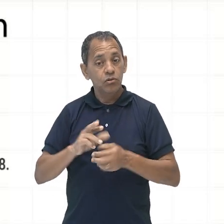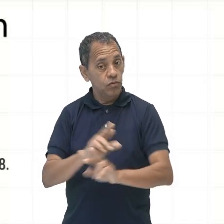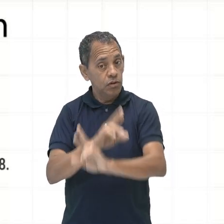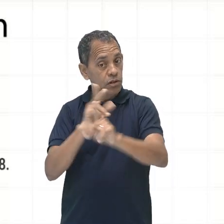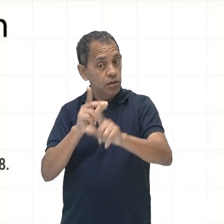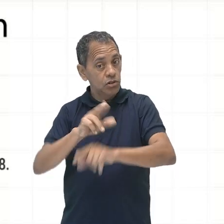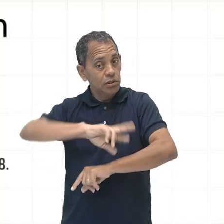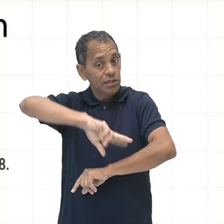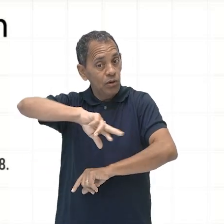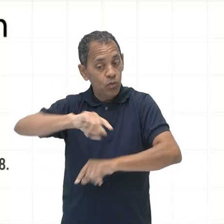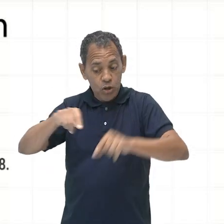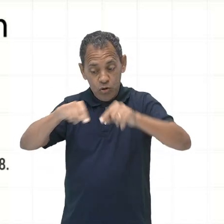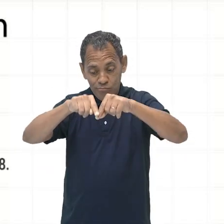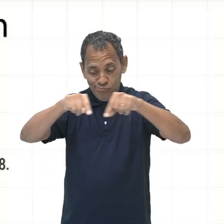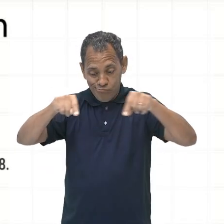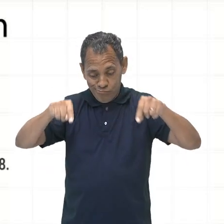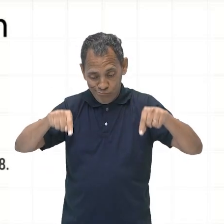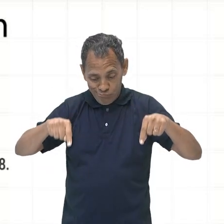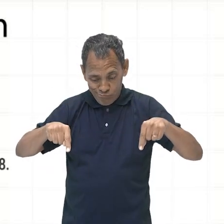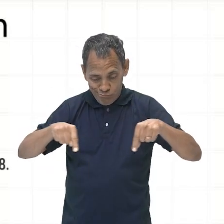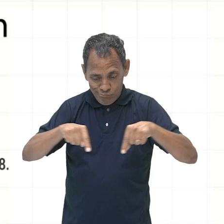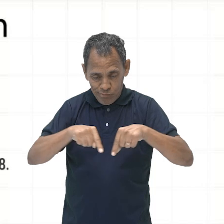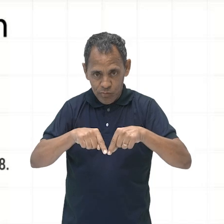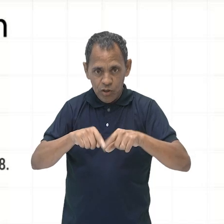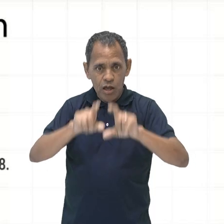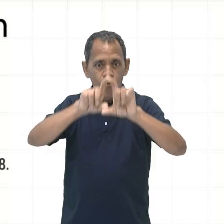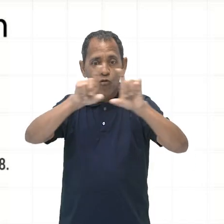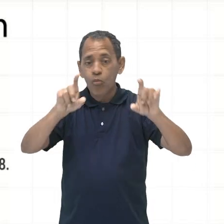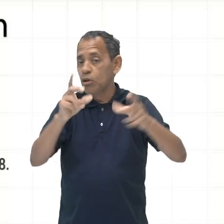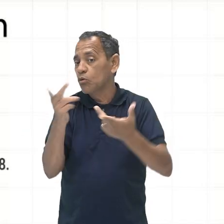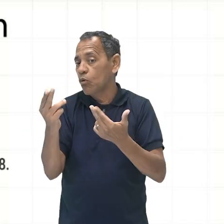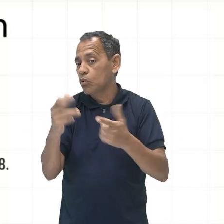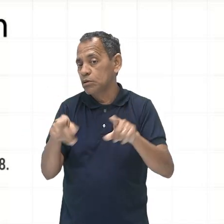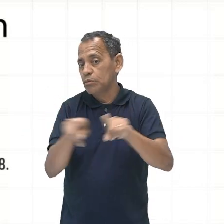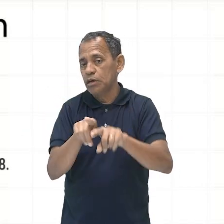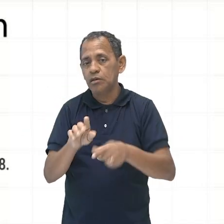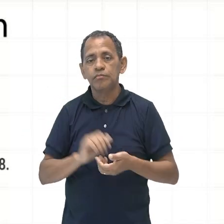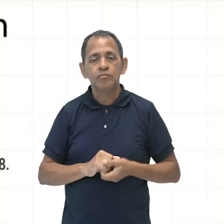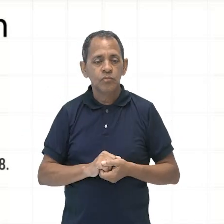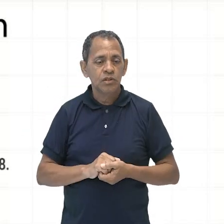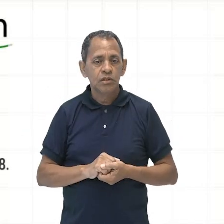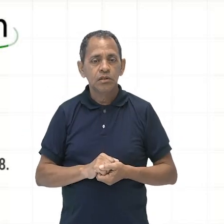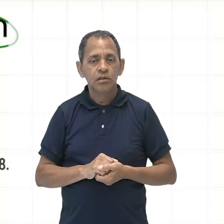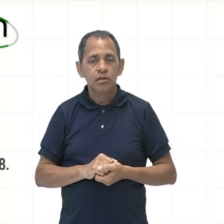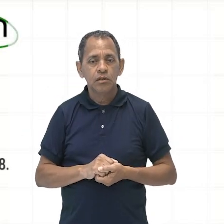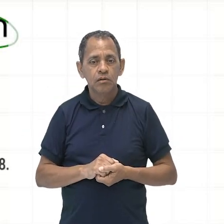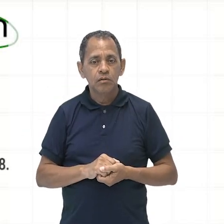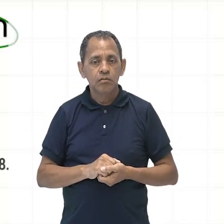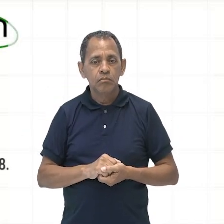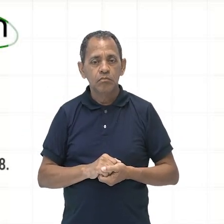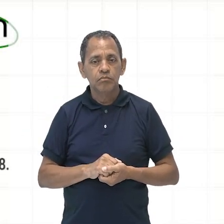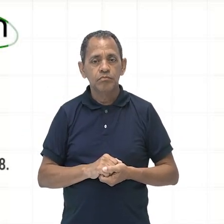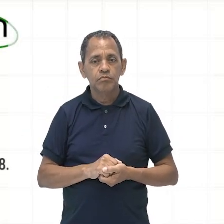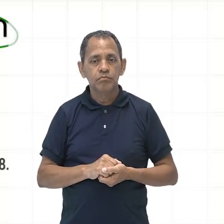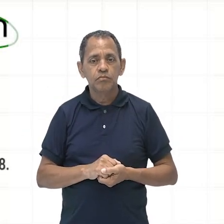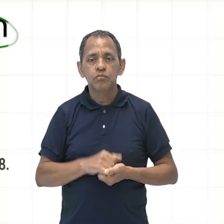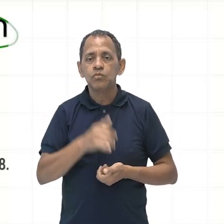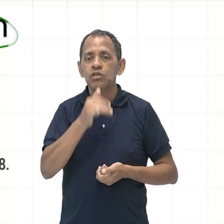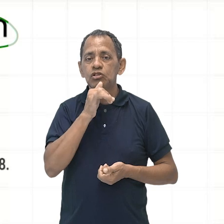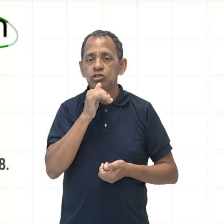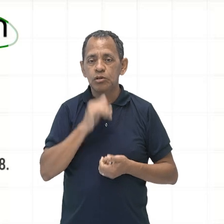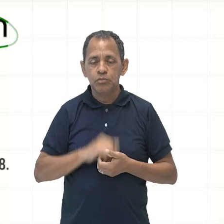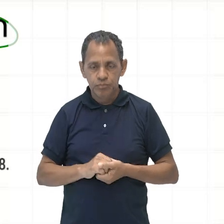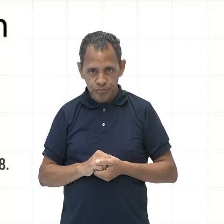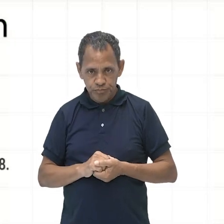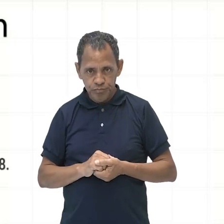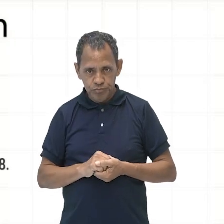a forma de calcular a área da base é a mesma, que é só multiplicar um pelo outro. Então, no quadrado e no